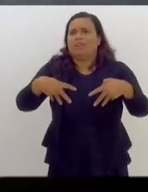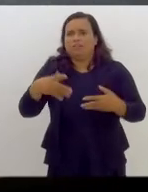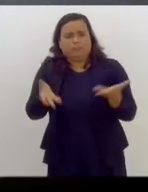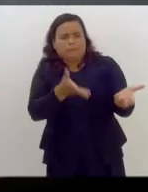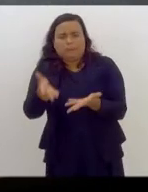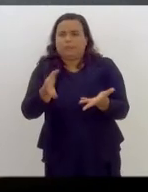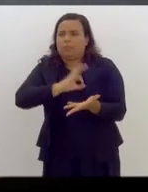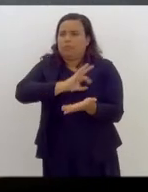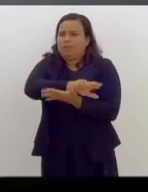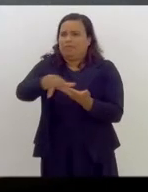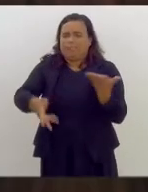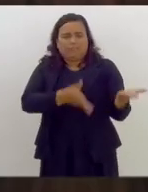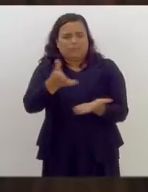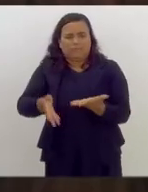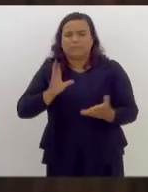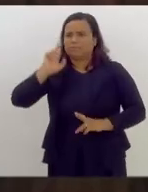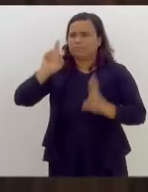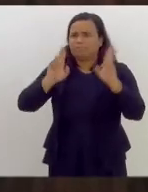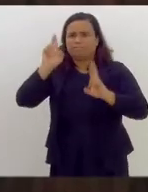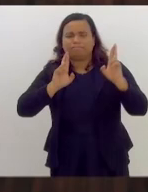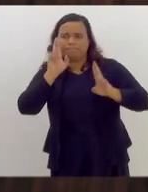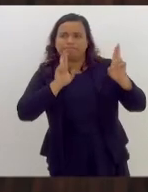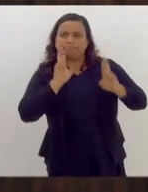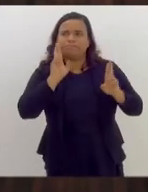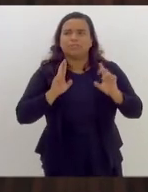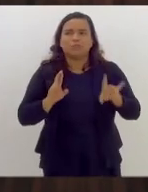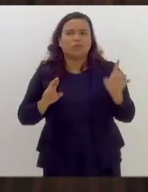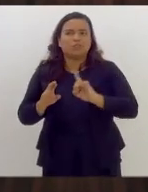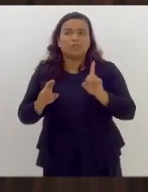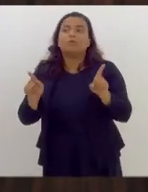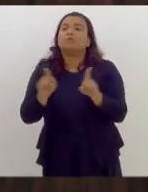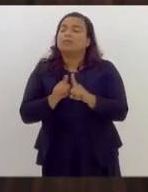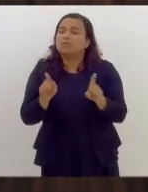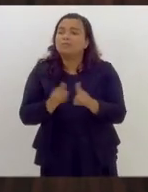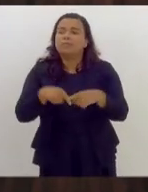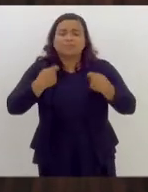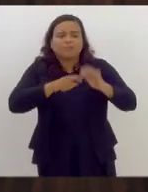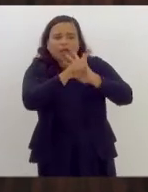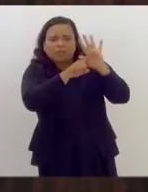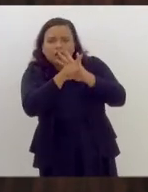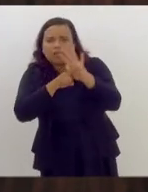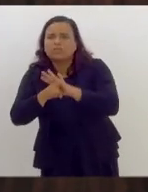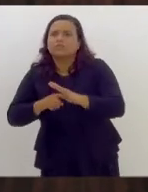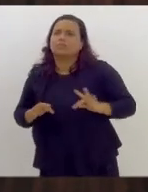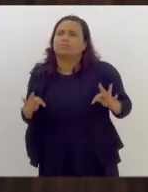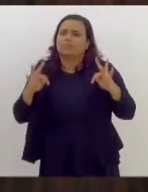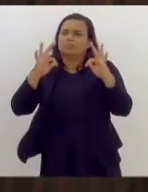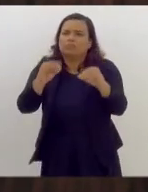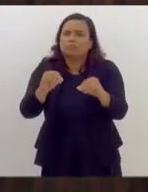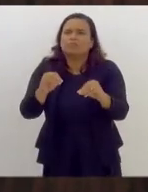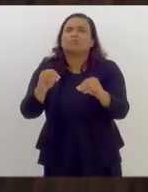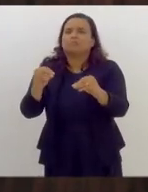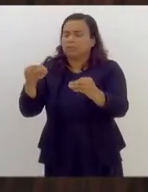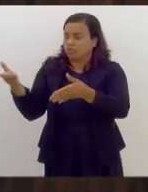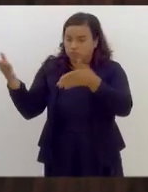delegacia, não só comandando, mas também tendo que analisar tudo aquilo que chega